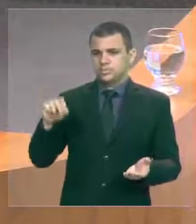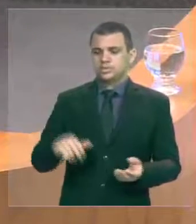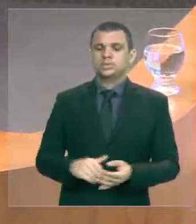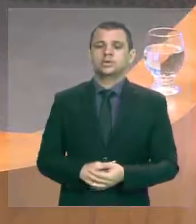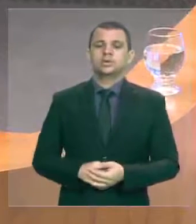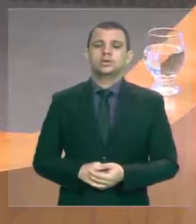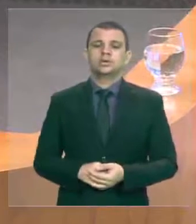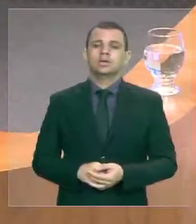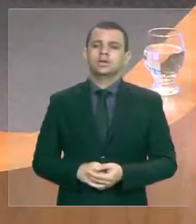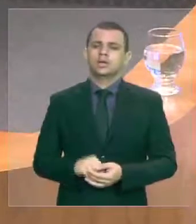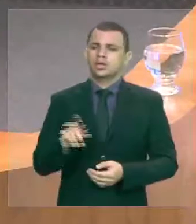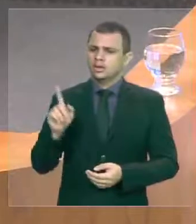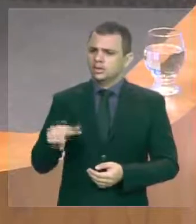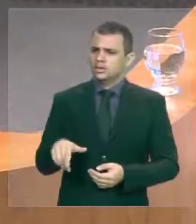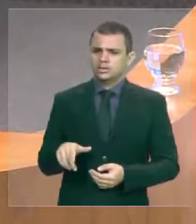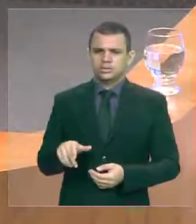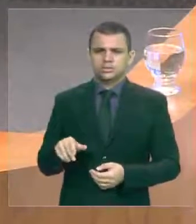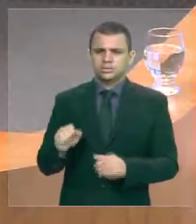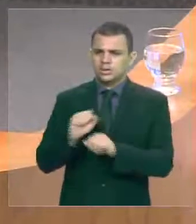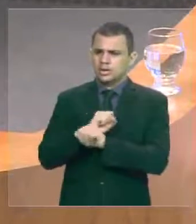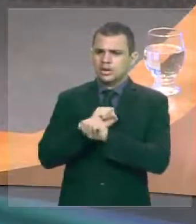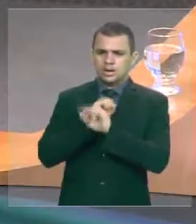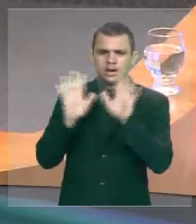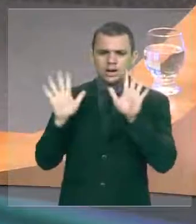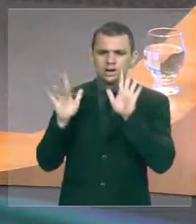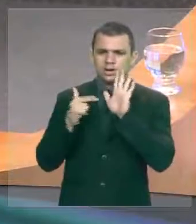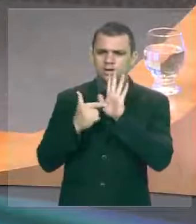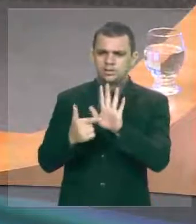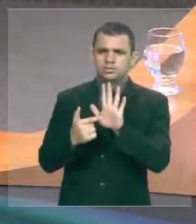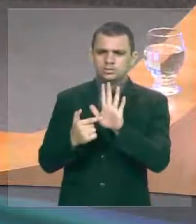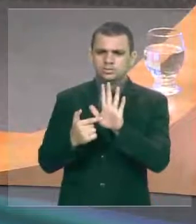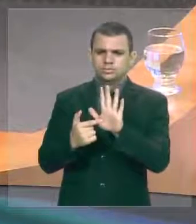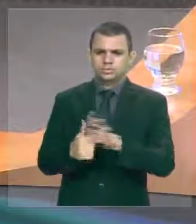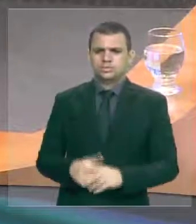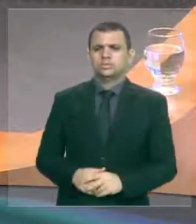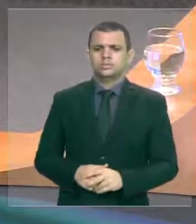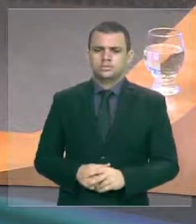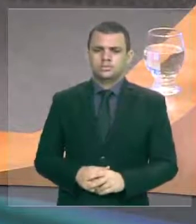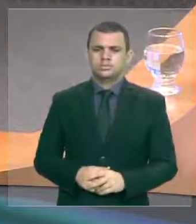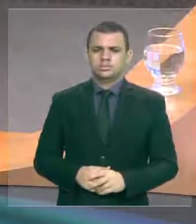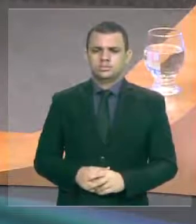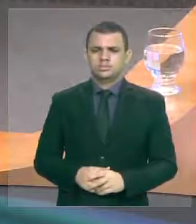ele é absolutamente transparente.